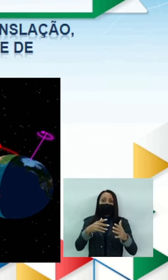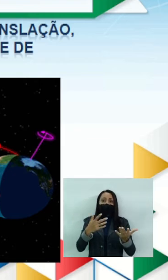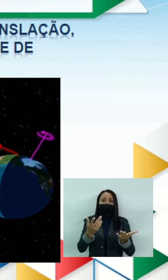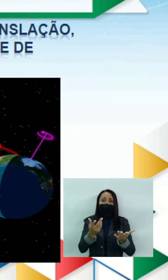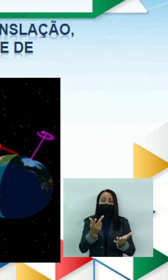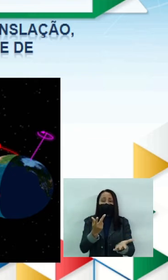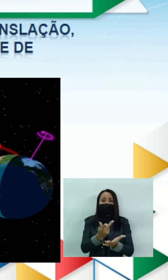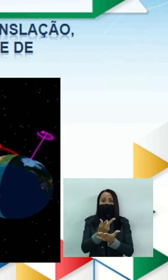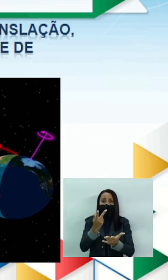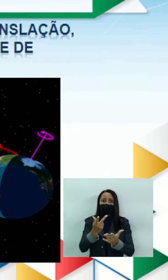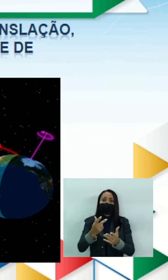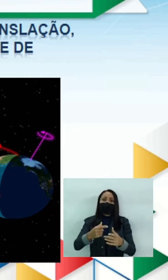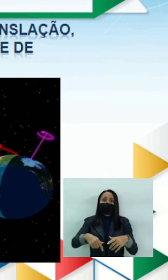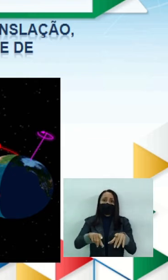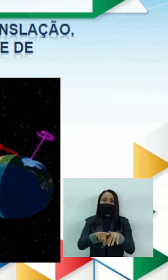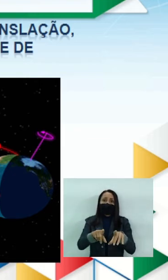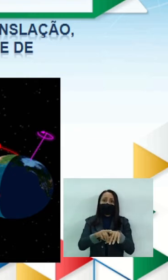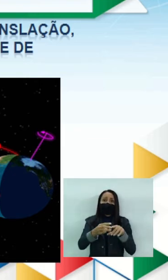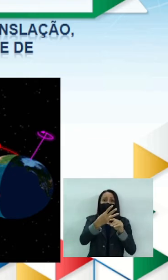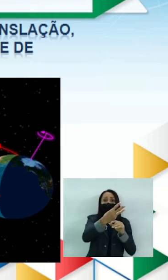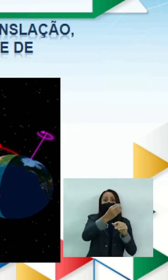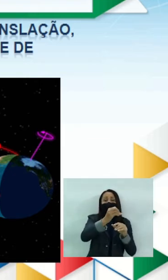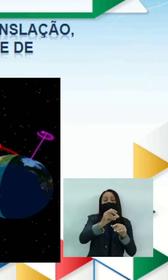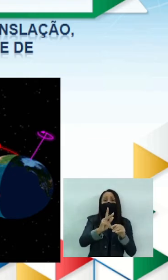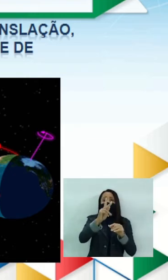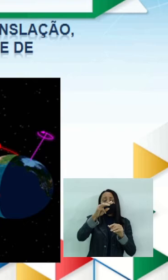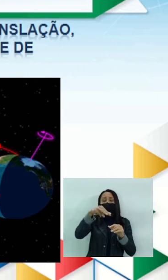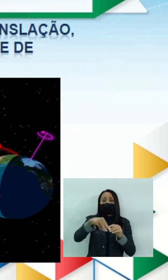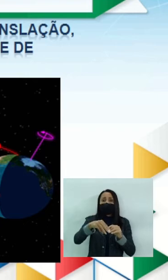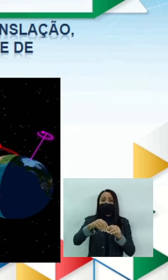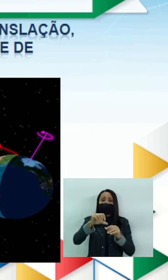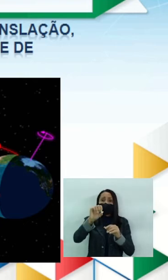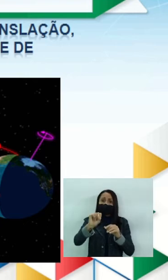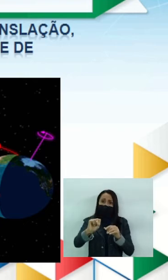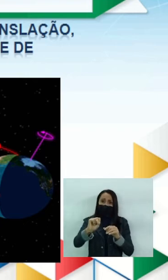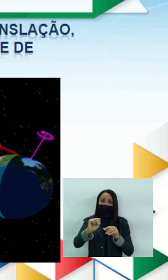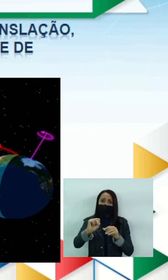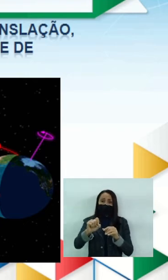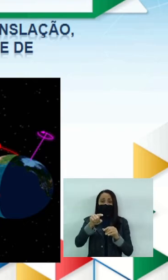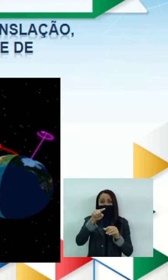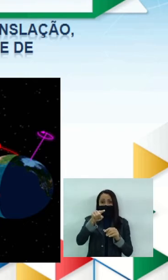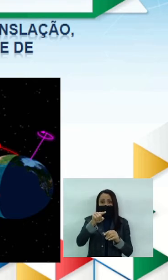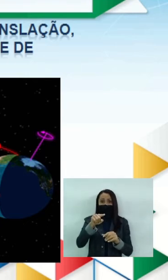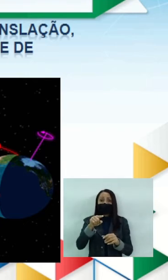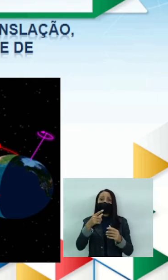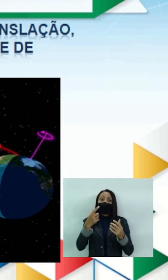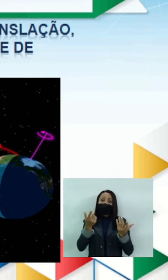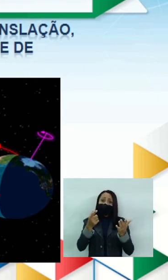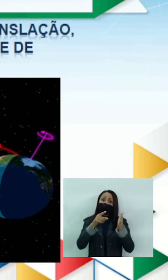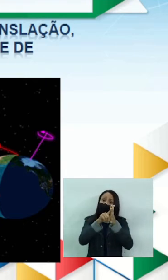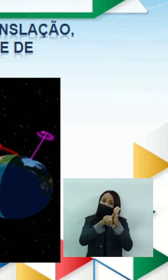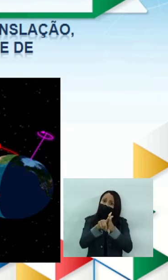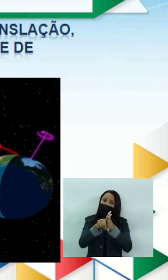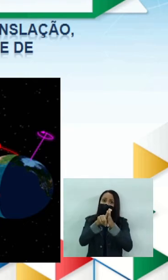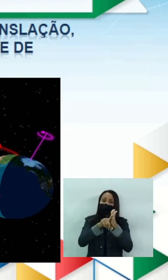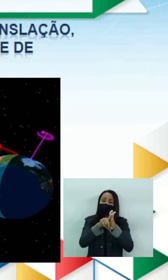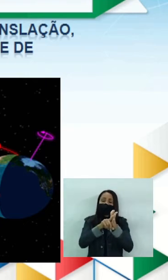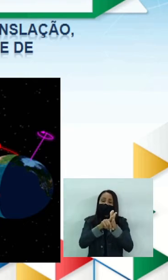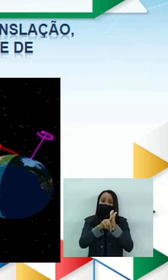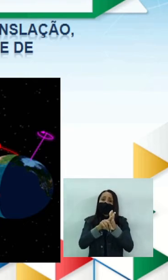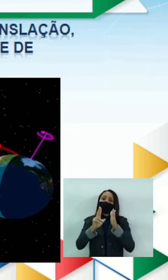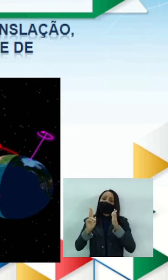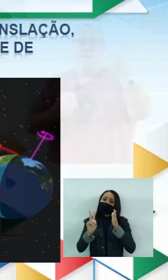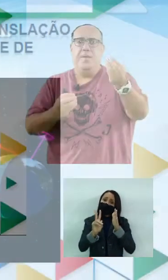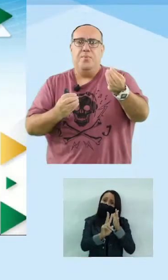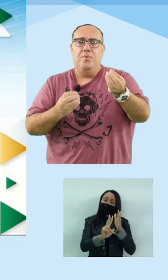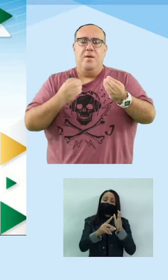movimenta-se a uma velocidade de aproximadamente de 30 km por segundo. Né? Você, estudante, procure saber velocidade, procure